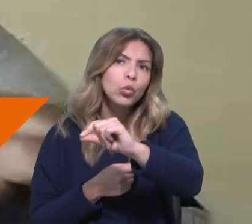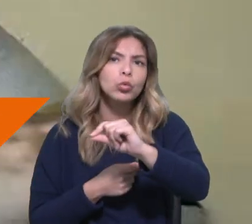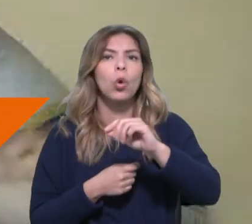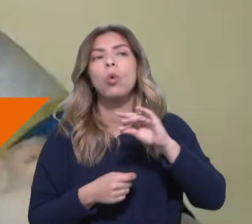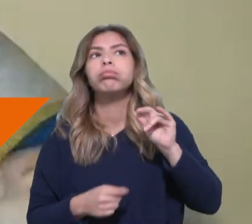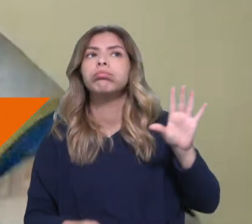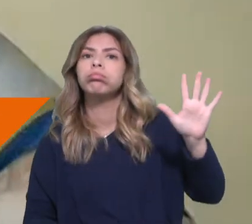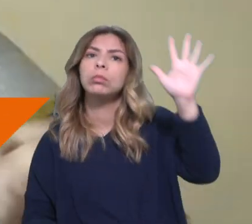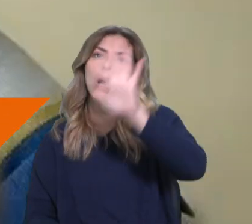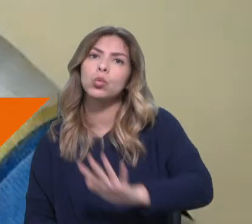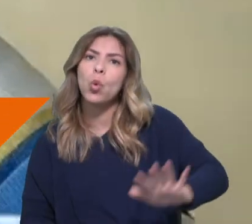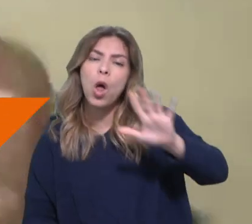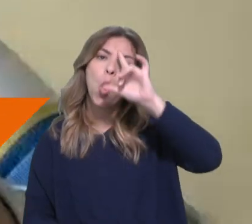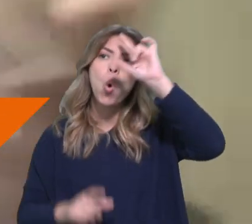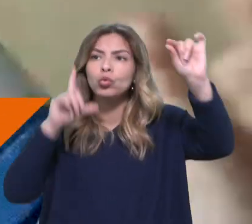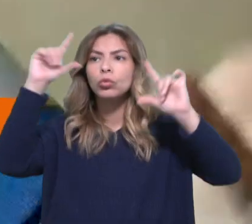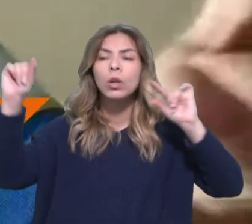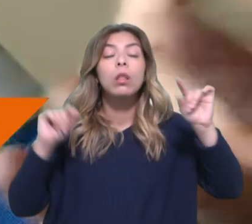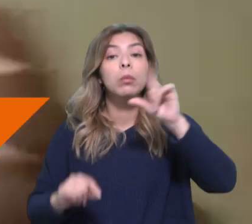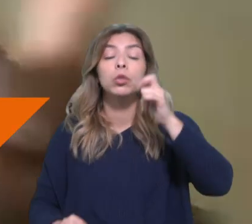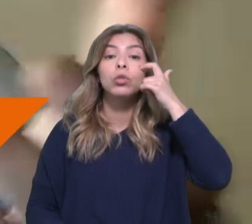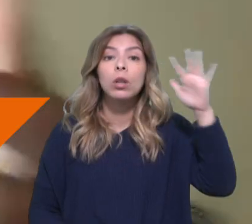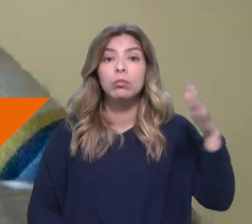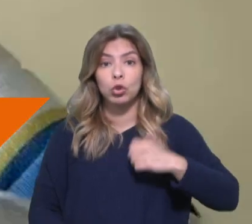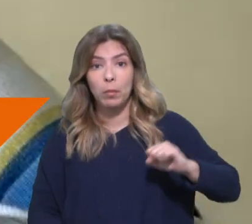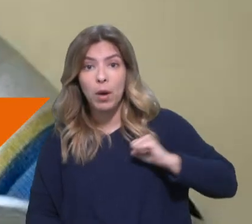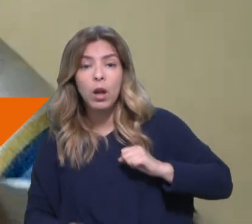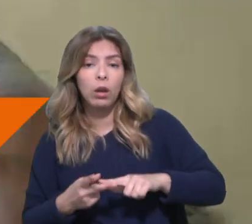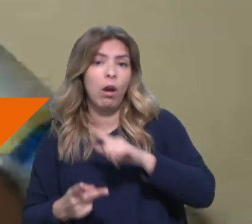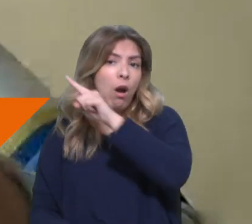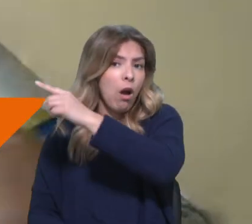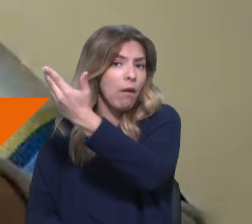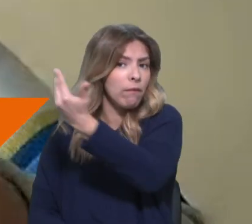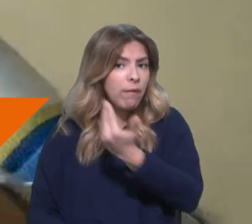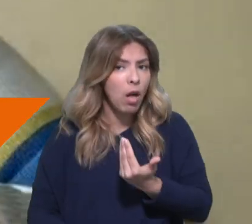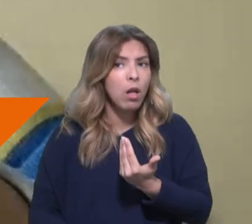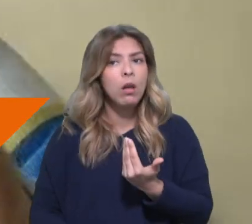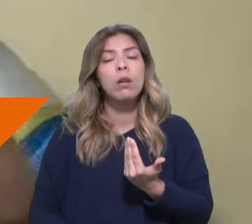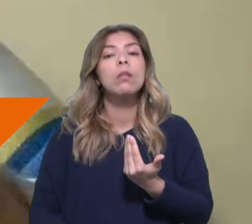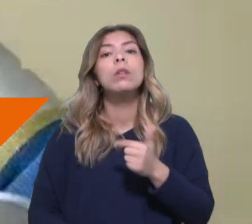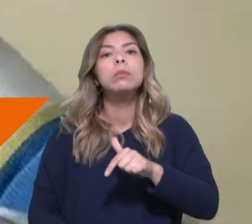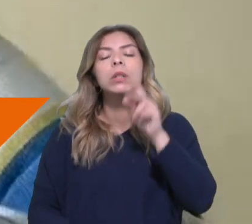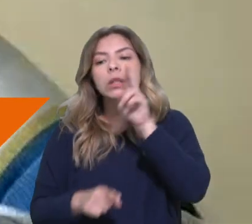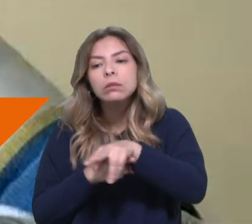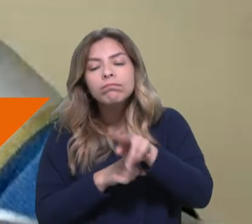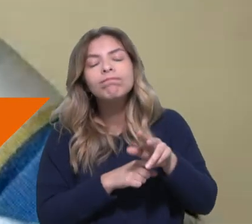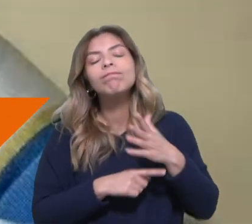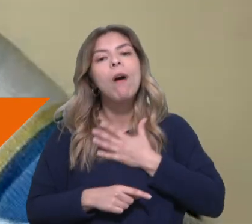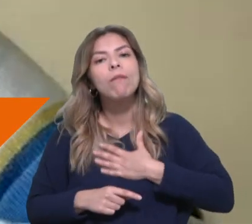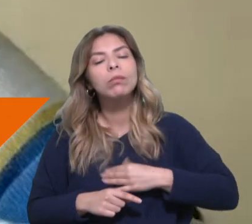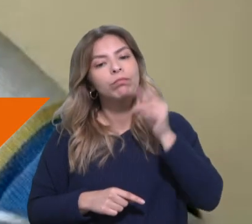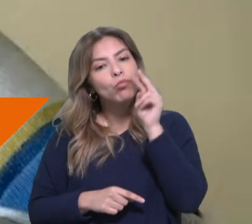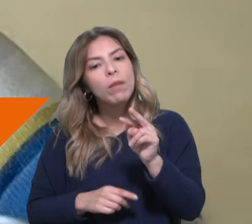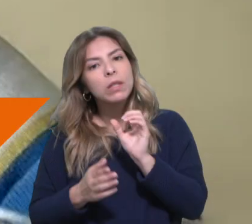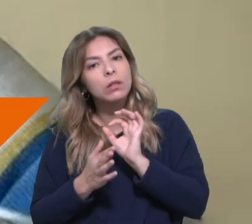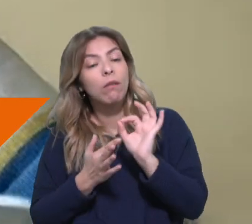do país, mas também do estrangeiro, principalmente, por exemplo, da Galiza, de Espanha, que têm uma vivência da Semana Santa e da fé também um bocadinho mais característica,